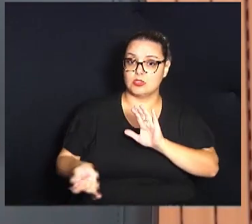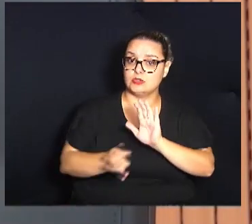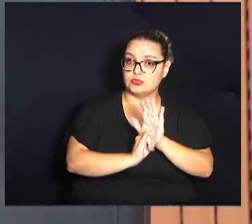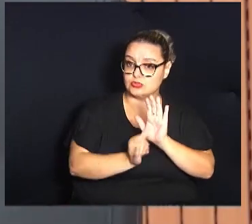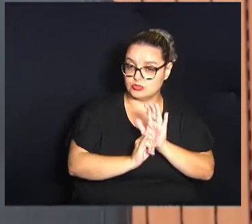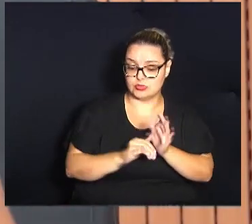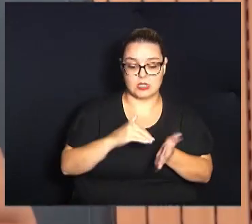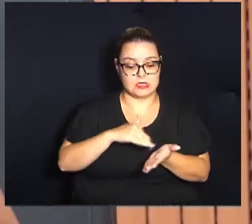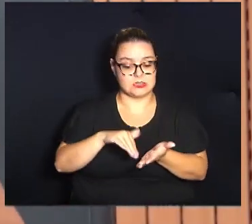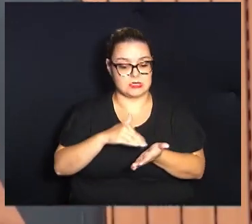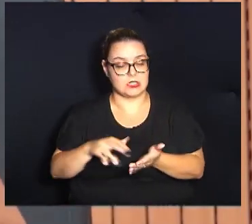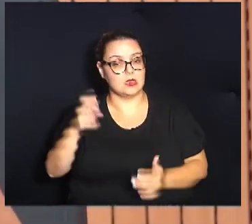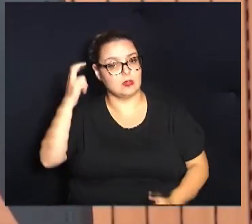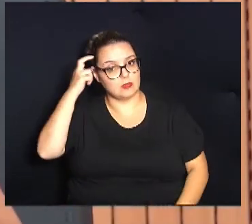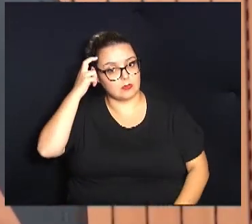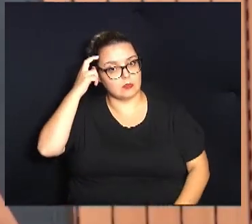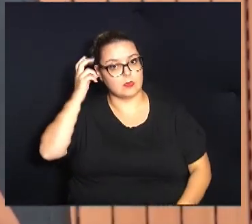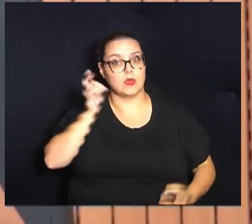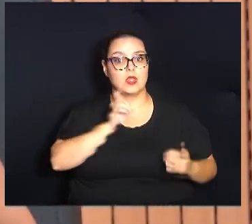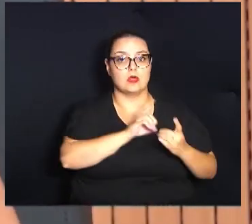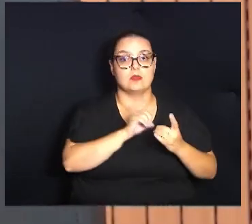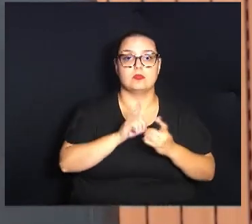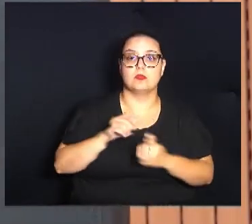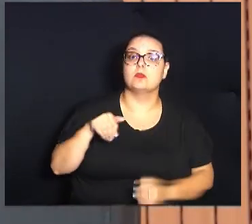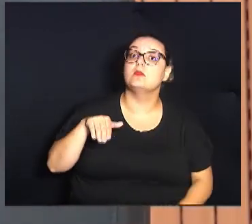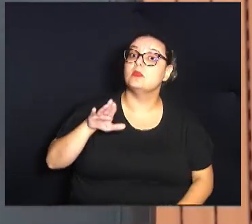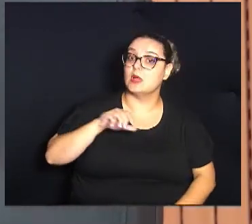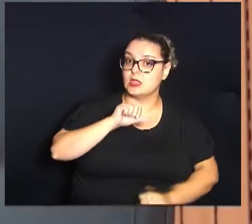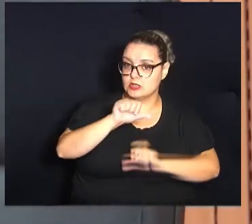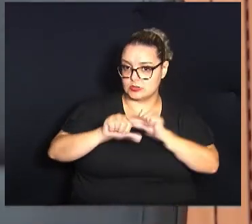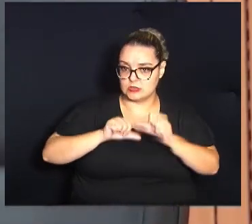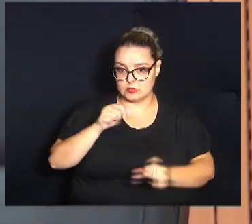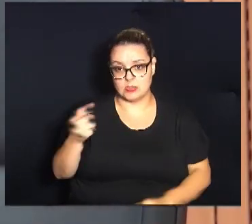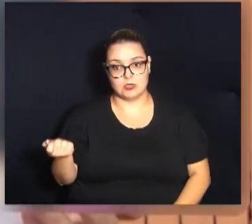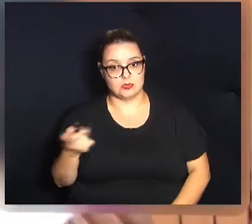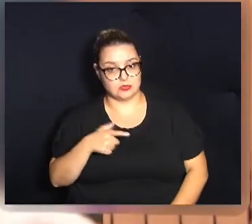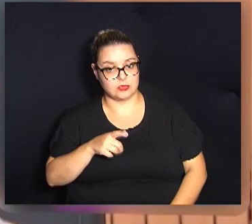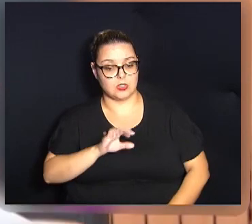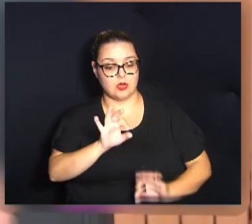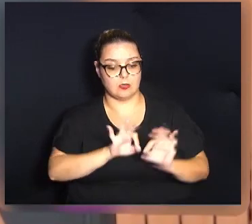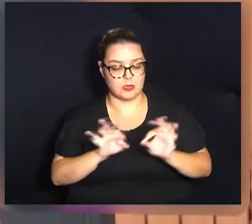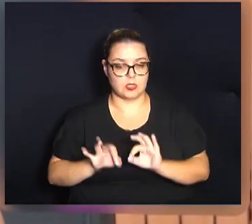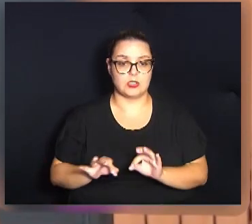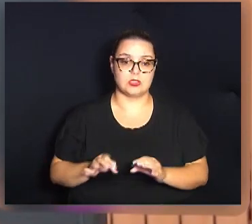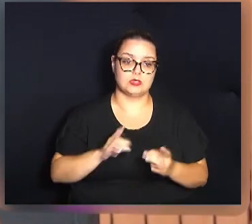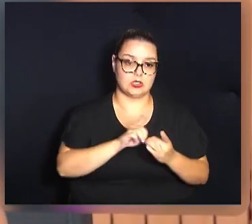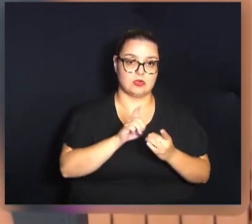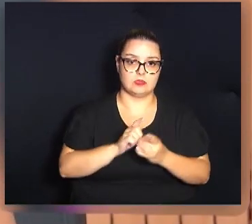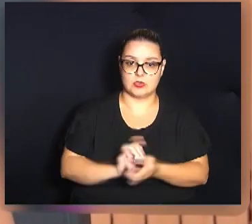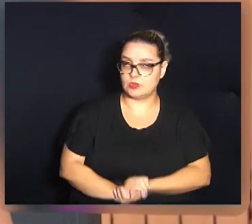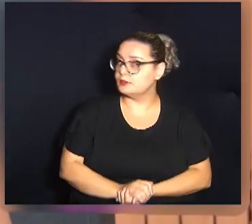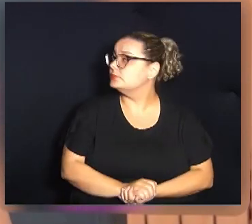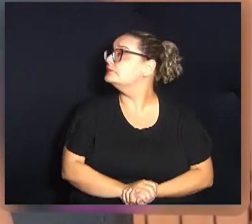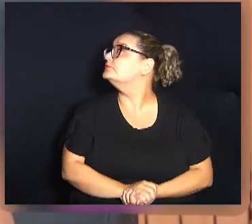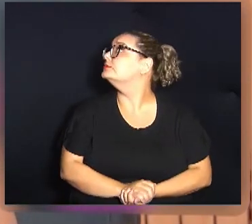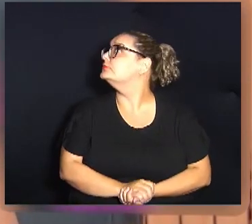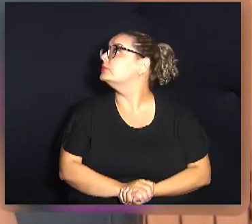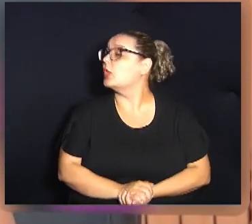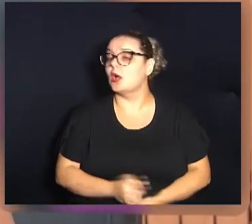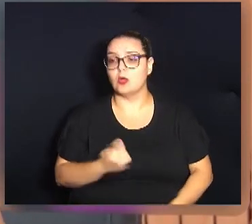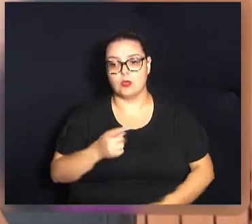Secretaria de Cultura abordou mais mudanças que o projeto contempla. Uma das mudanças, né,